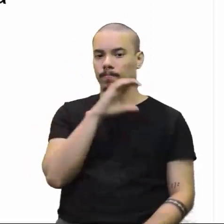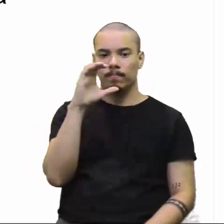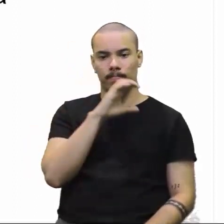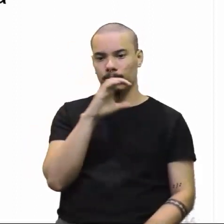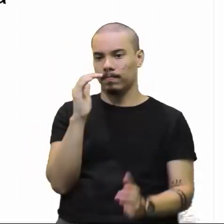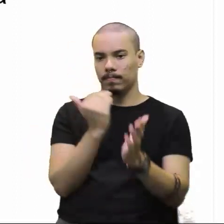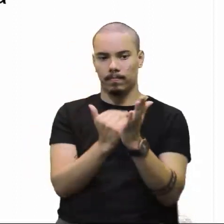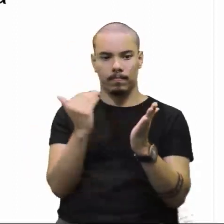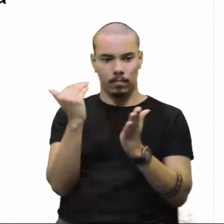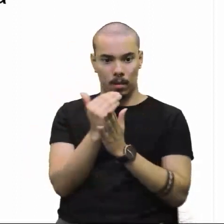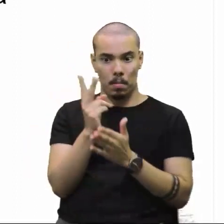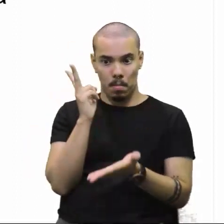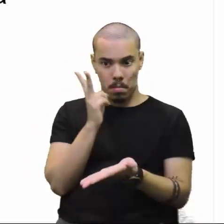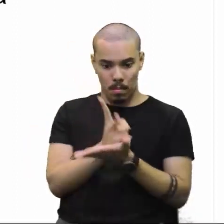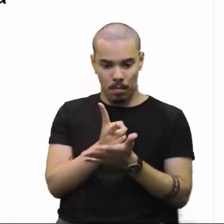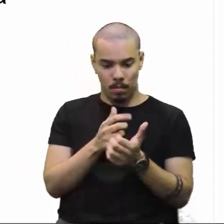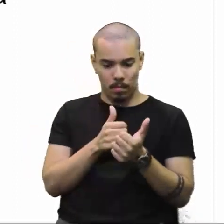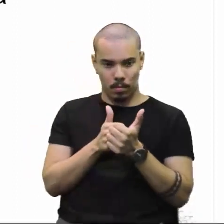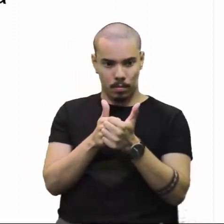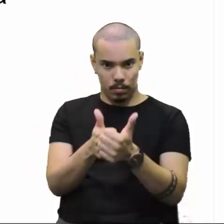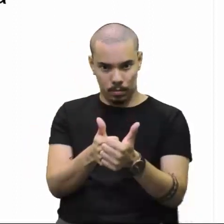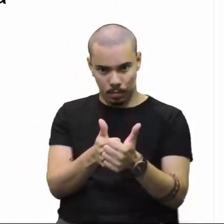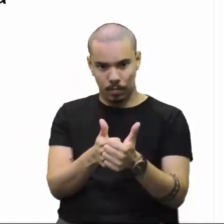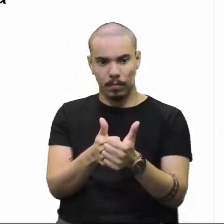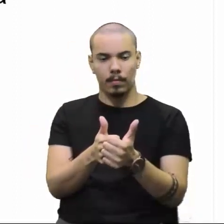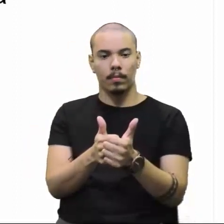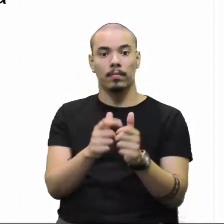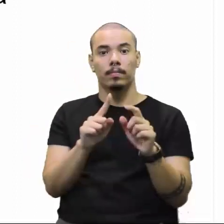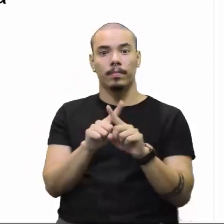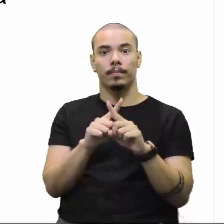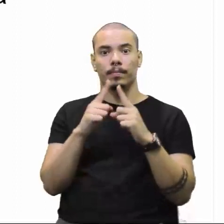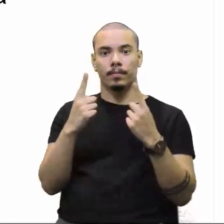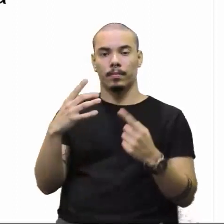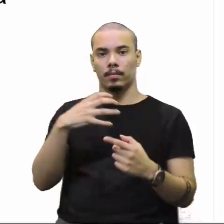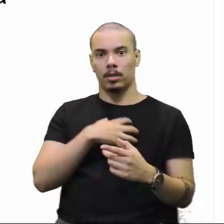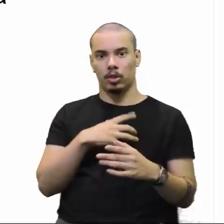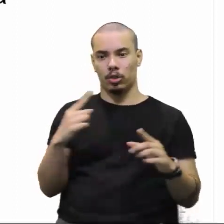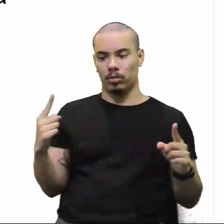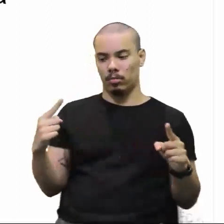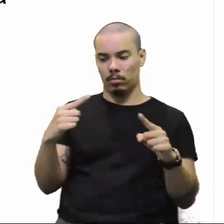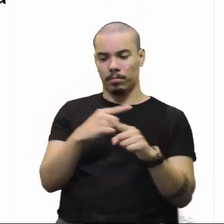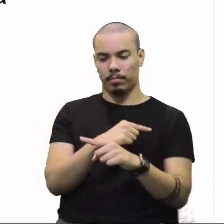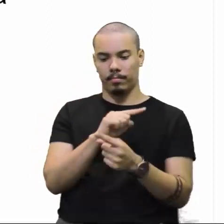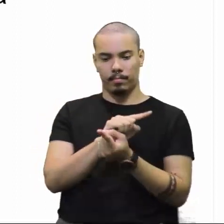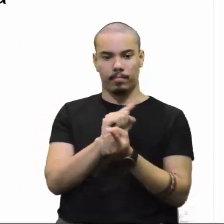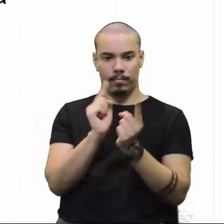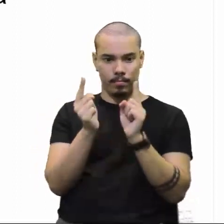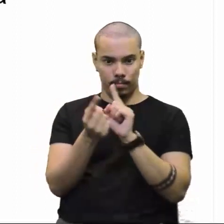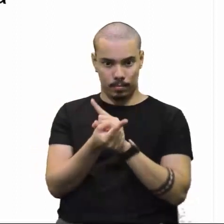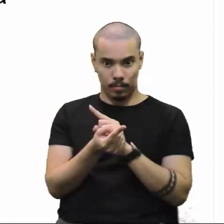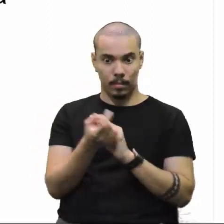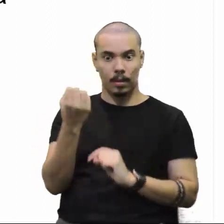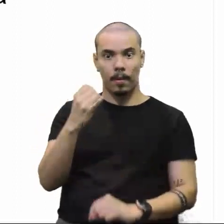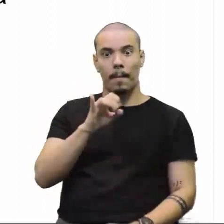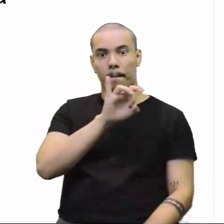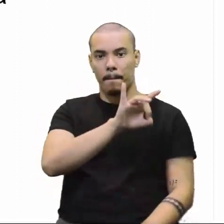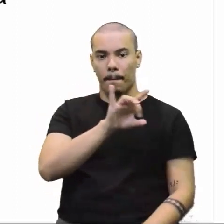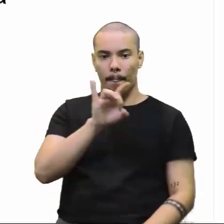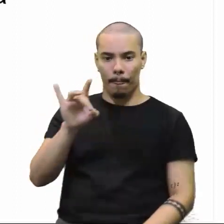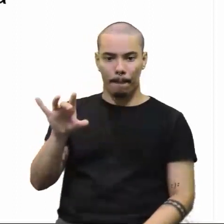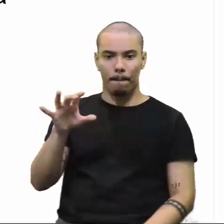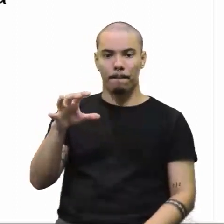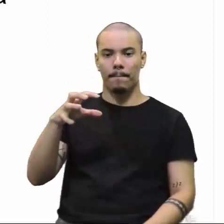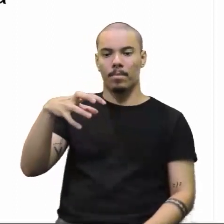uma mesma direção, certo? Mas com sentidos opostos. Se cada nave possui